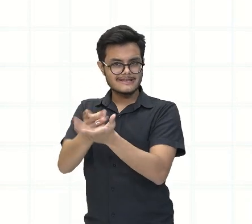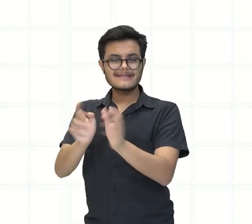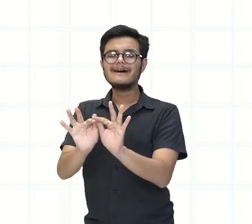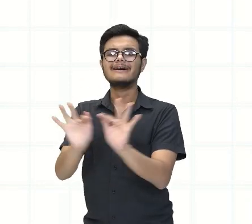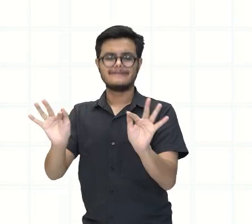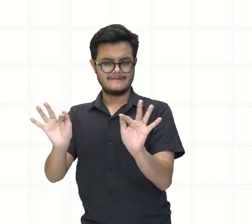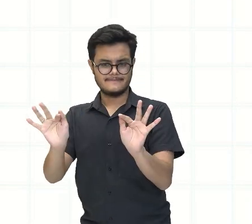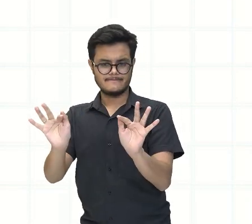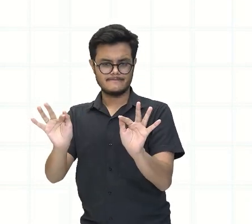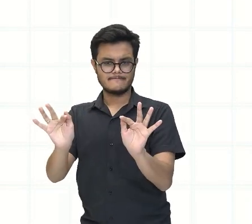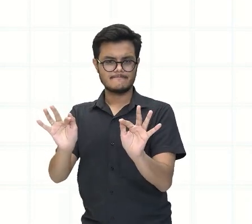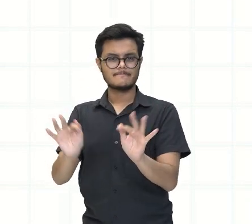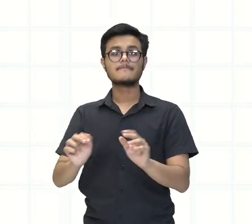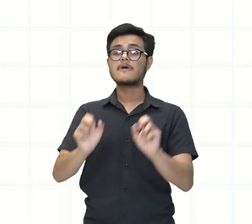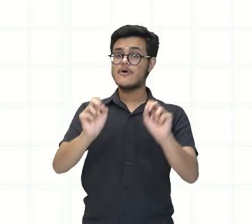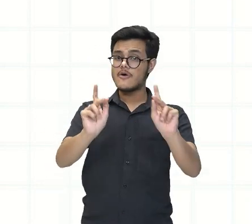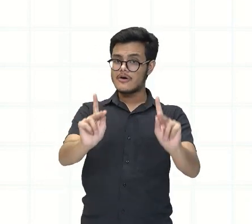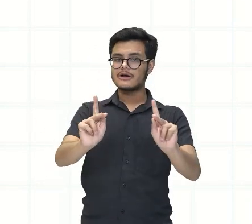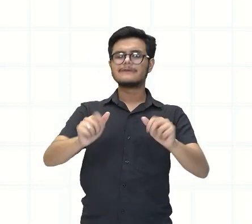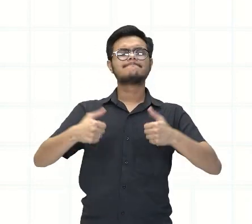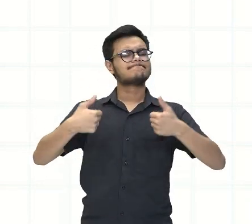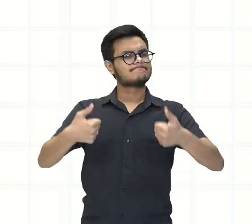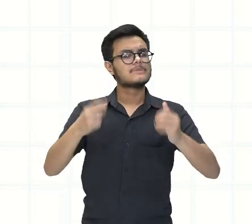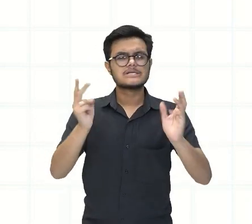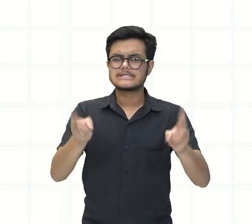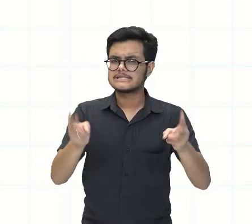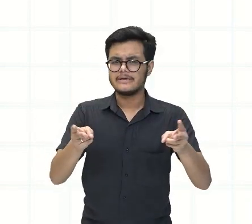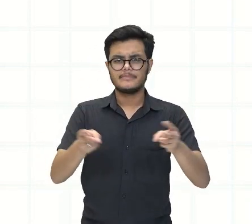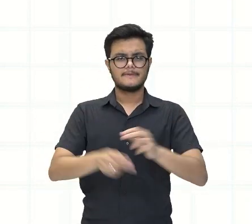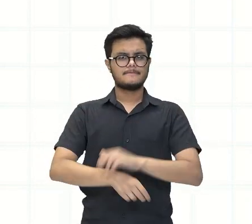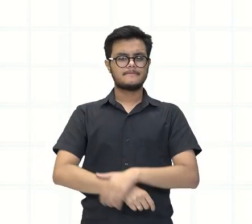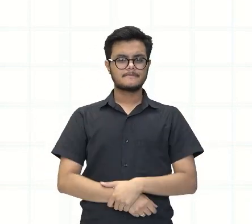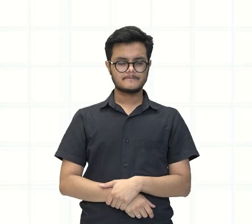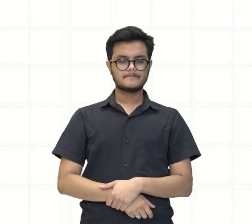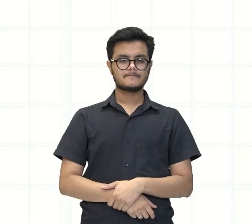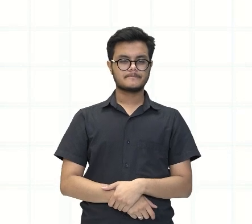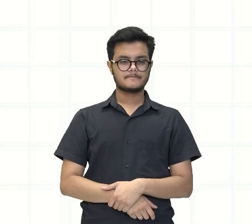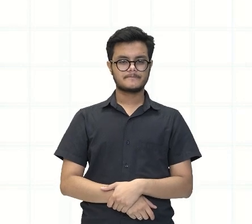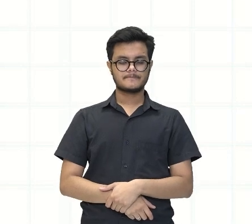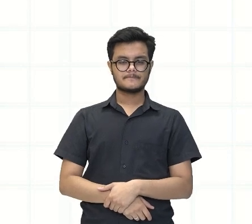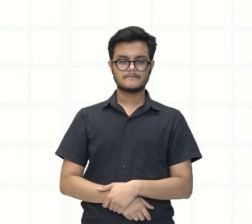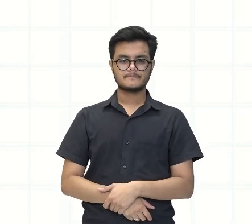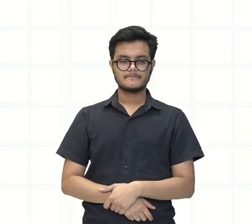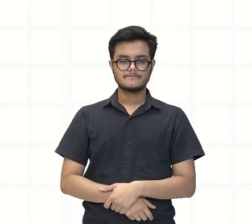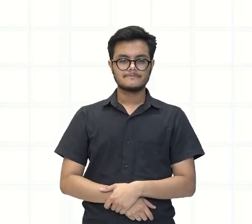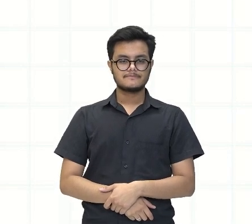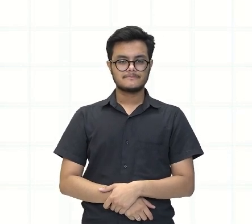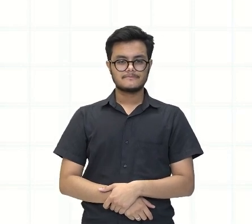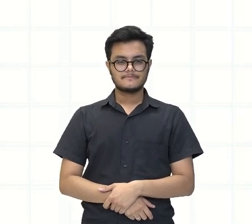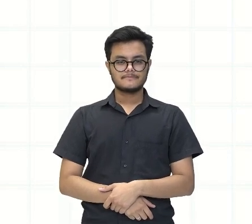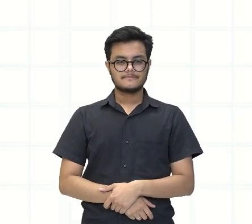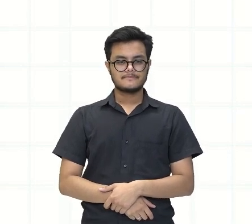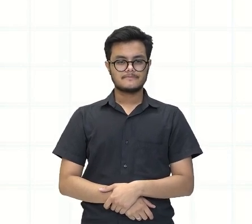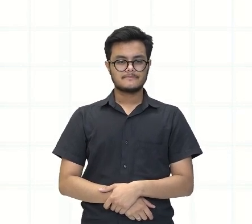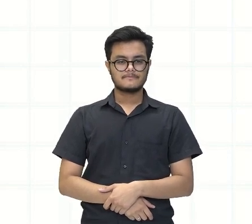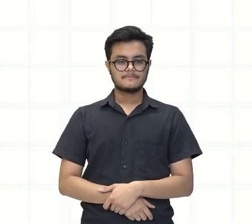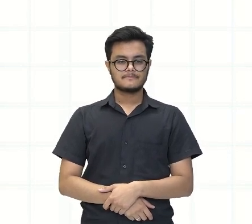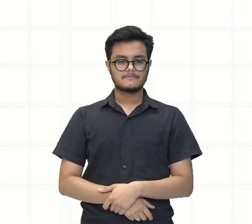e eu tenho o complemento verbal, que é a cota emergencial, ok?